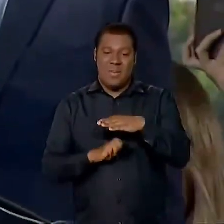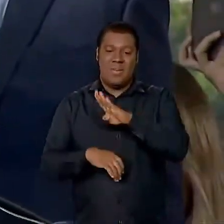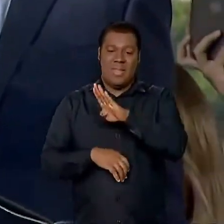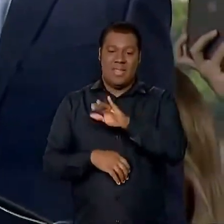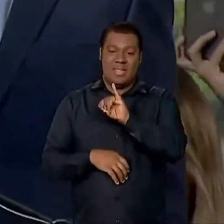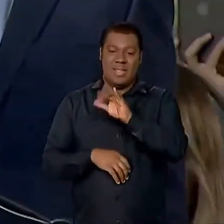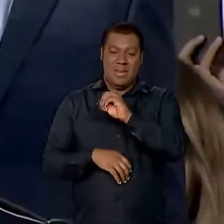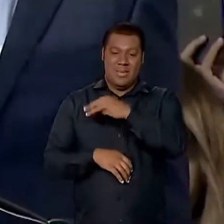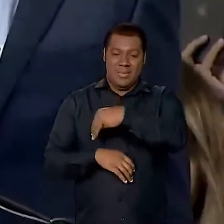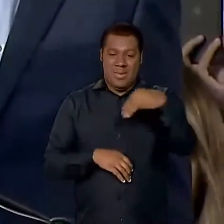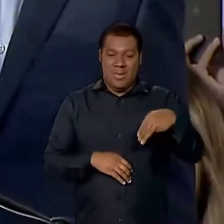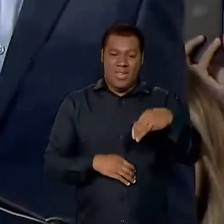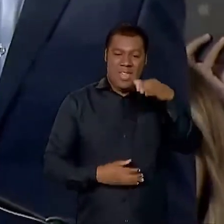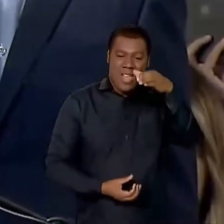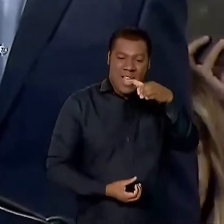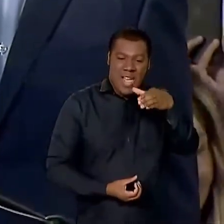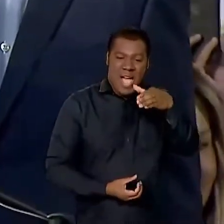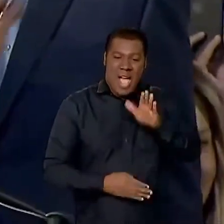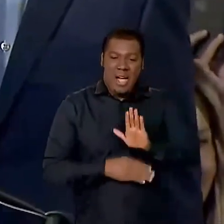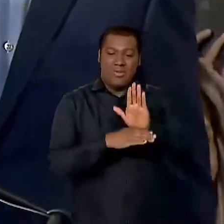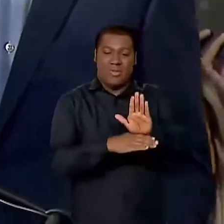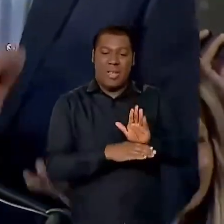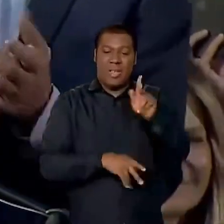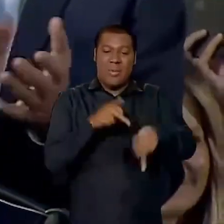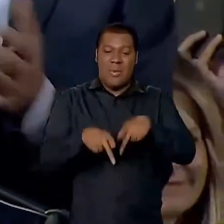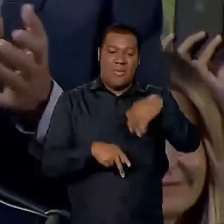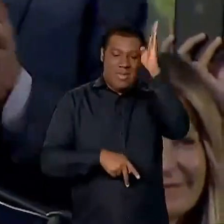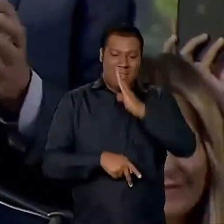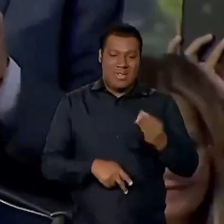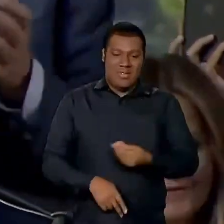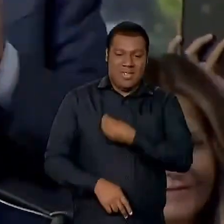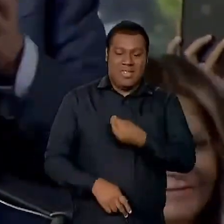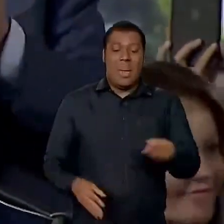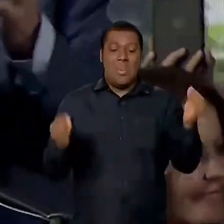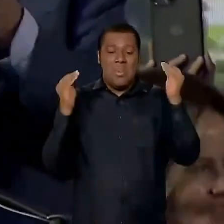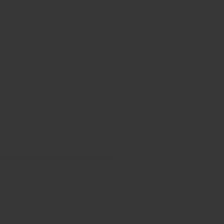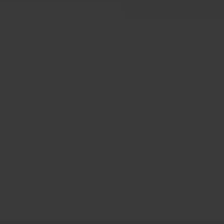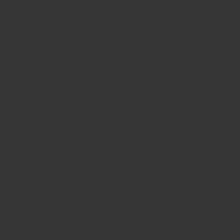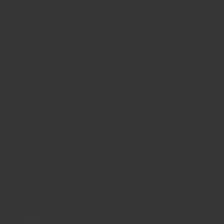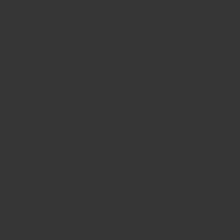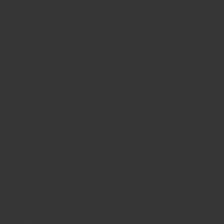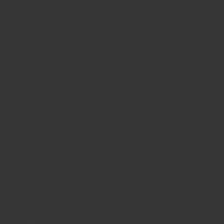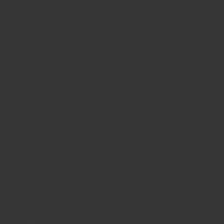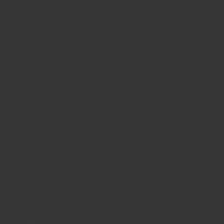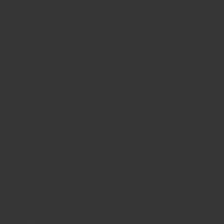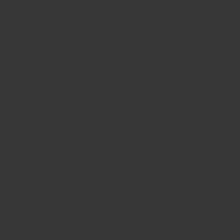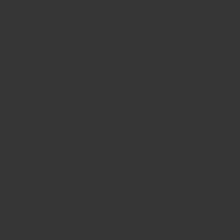pela produção de vida do povo brasileiro. Um beijo no coração.